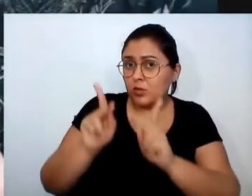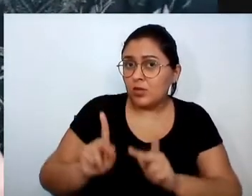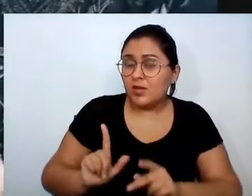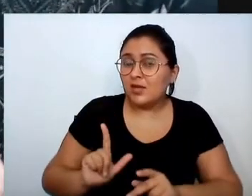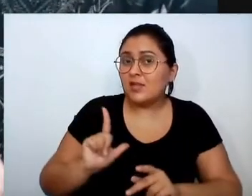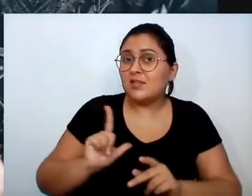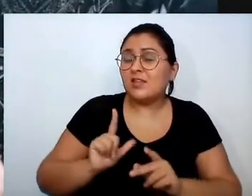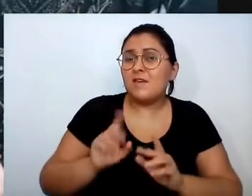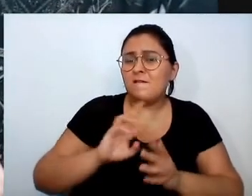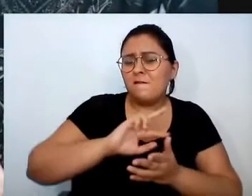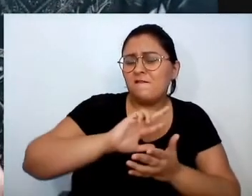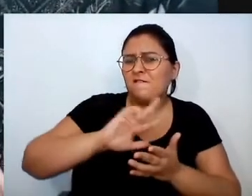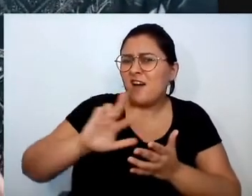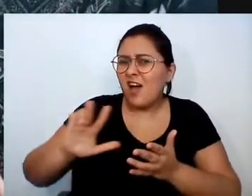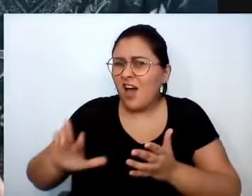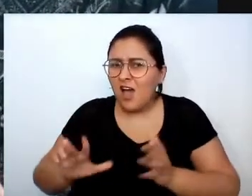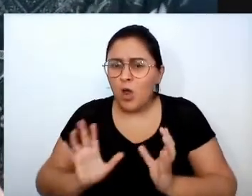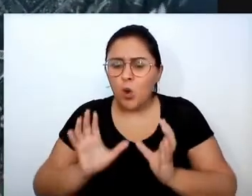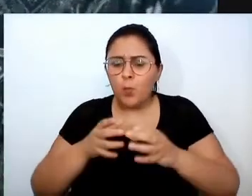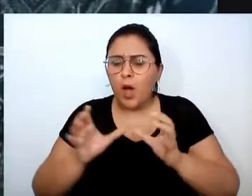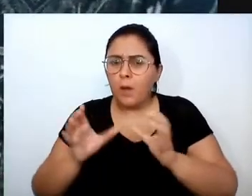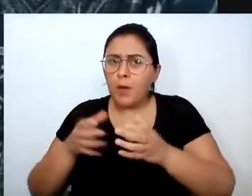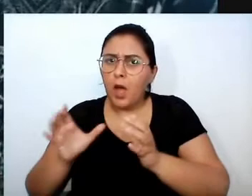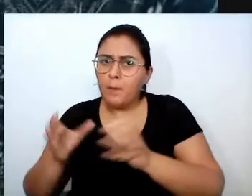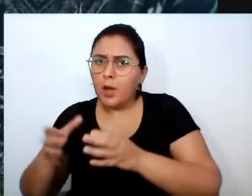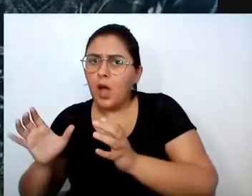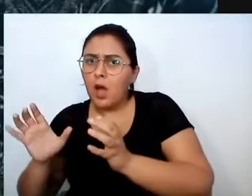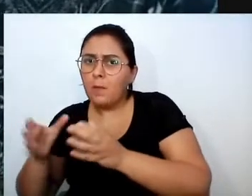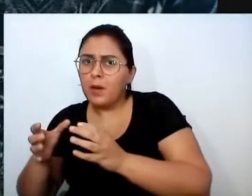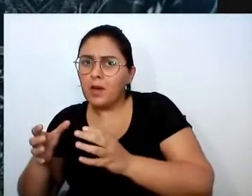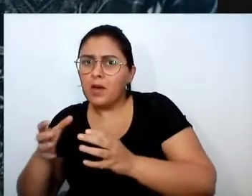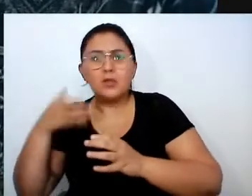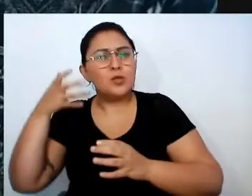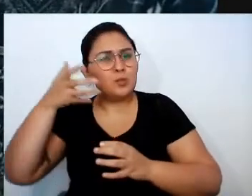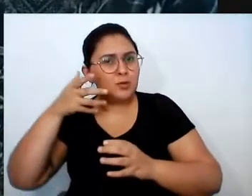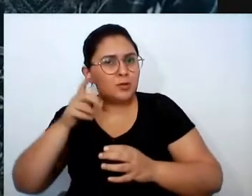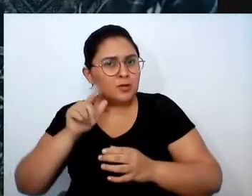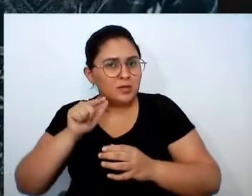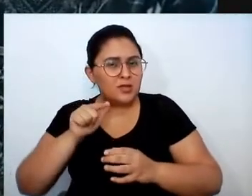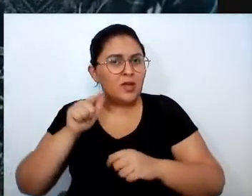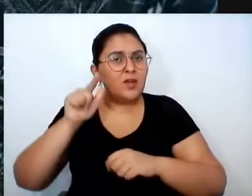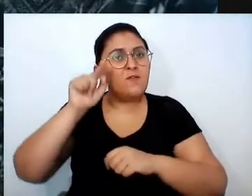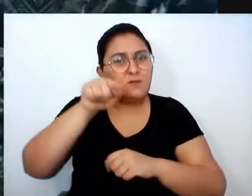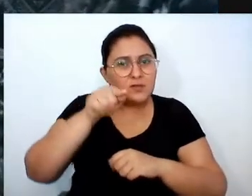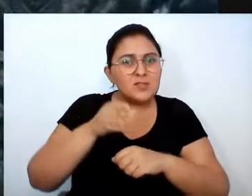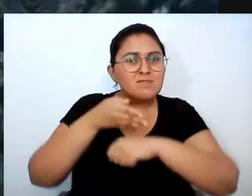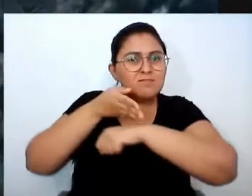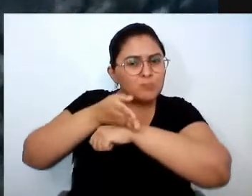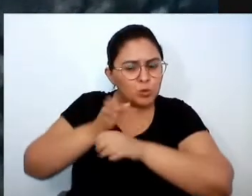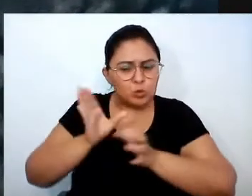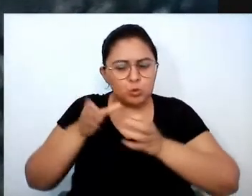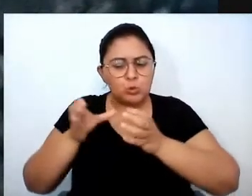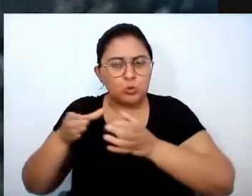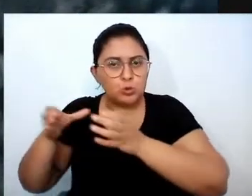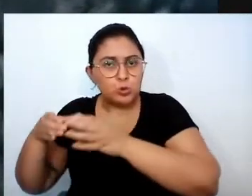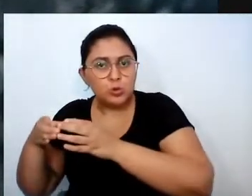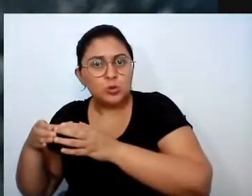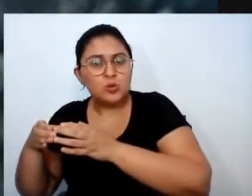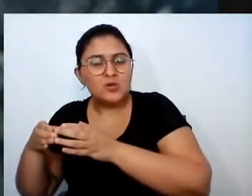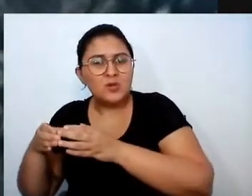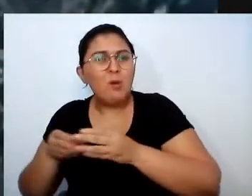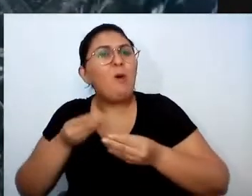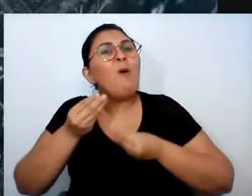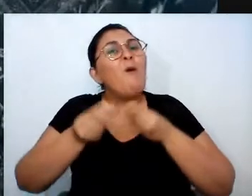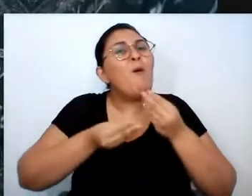vários grupos, né? Vários grupos musicais. E hoje você não está atuando só em um grupo, né? Você atua em vários grupos. Como é que